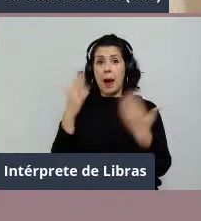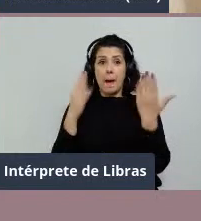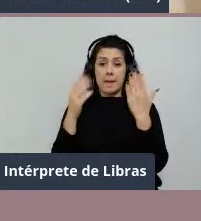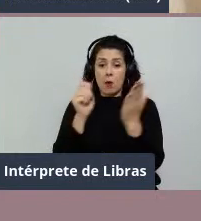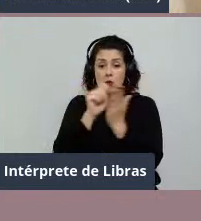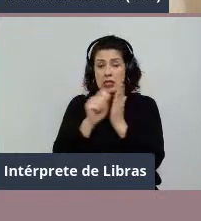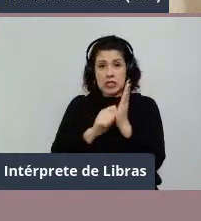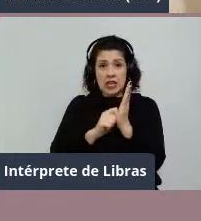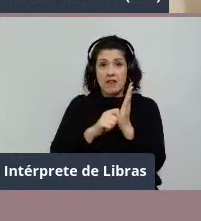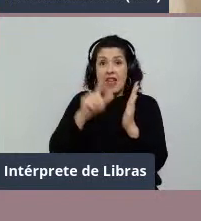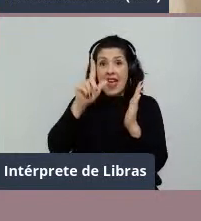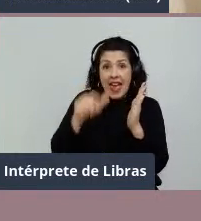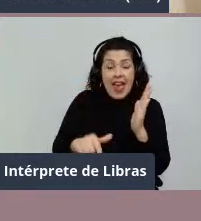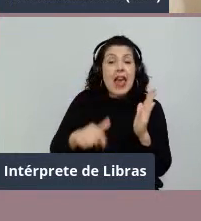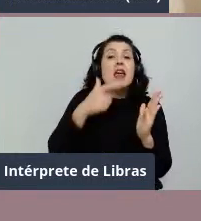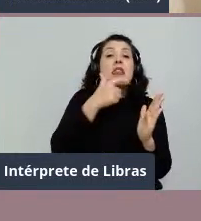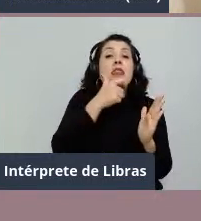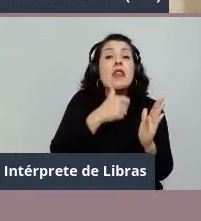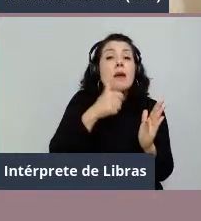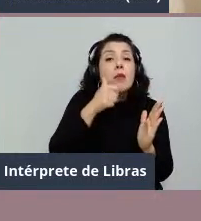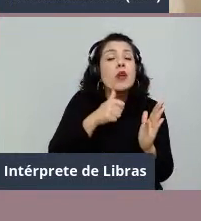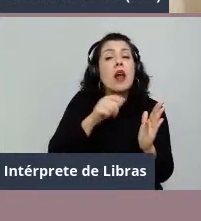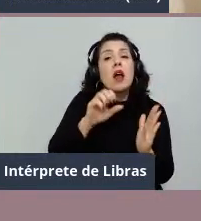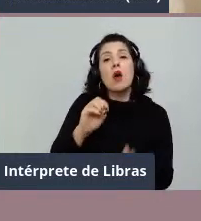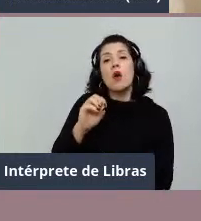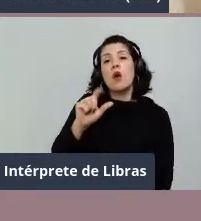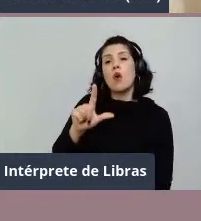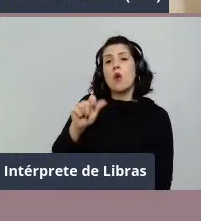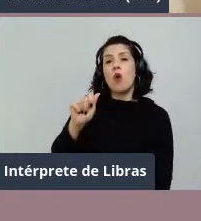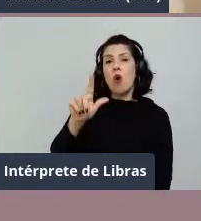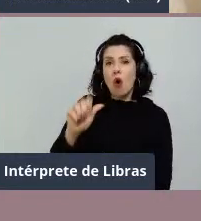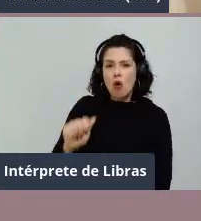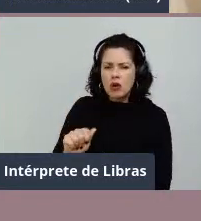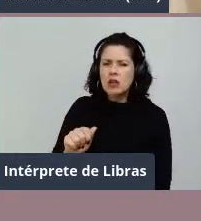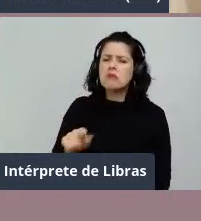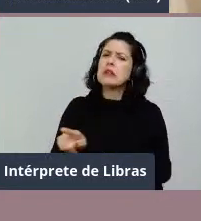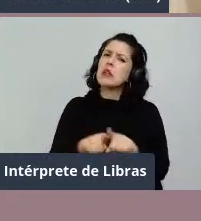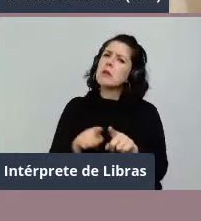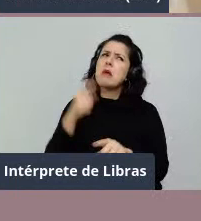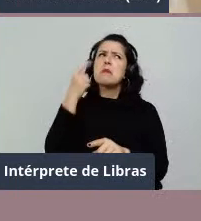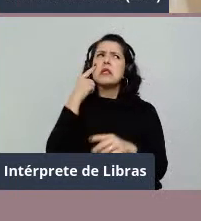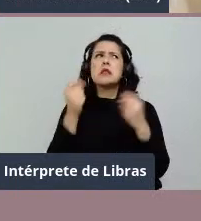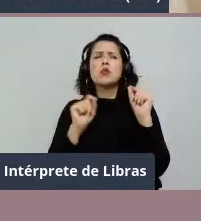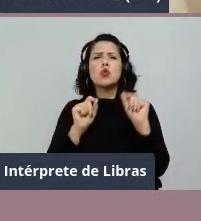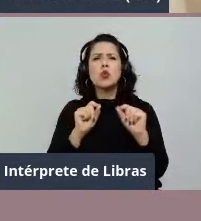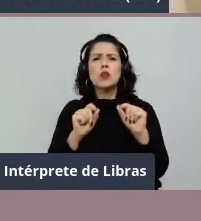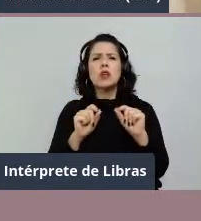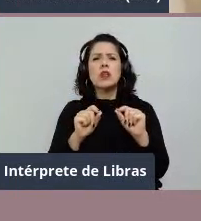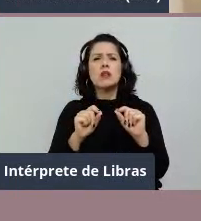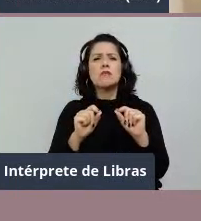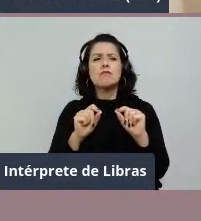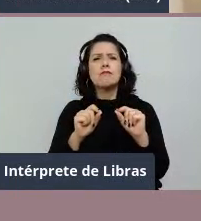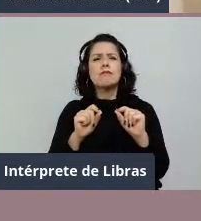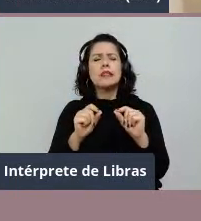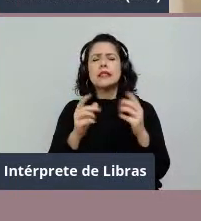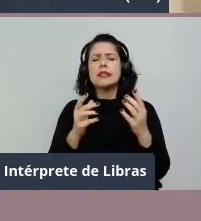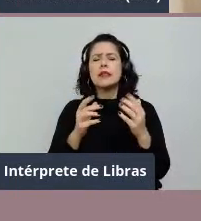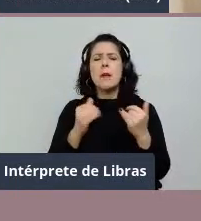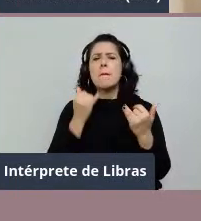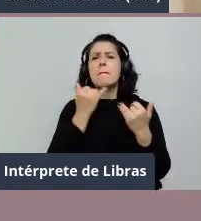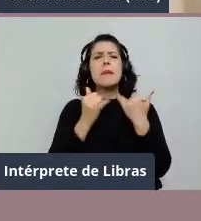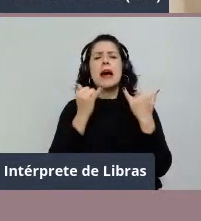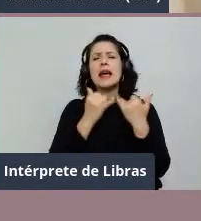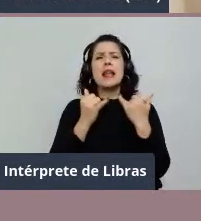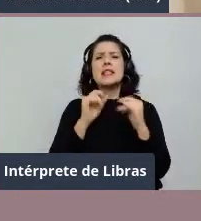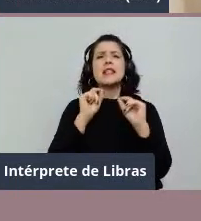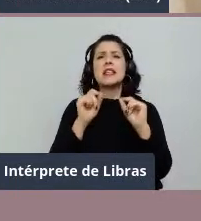Olga, e é essa letra que a gente vê, ao mesmo tempo a gente pode quase ouvir a voz que dita, e a voz